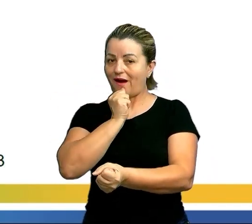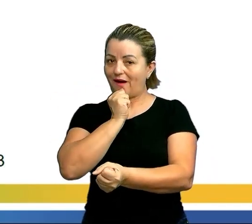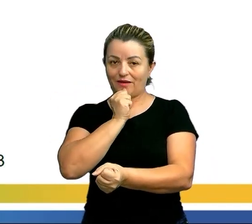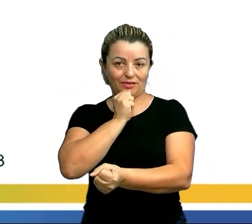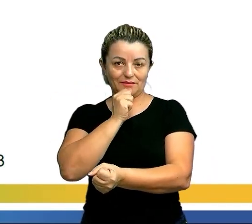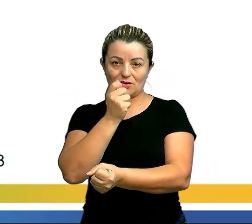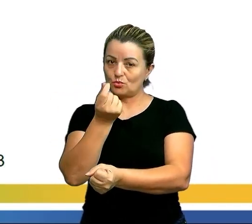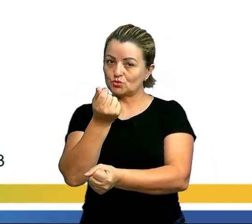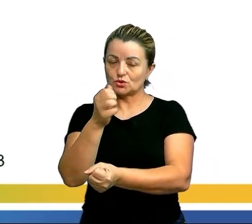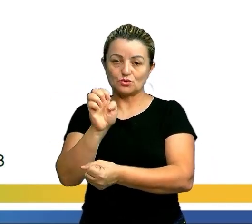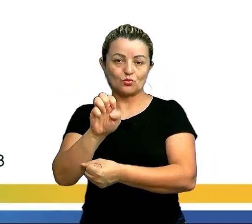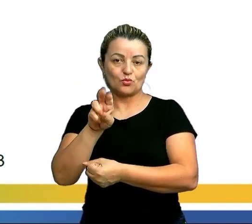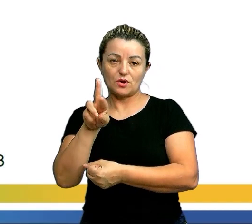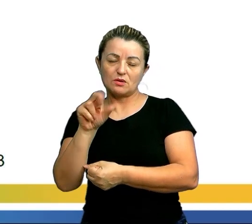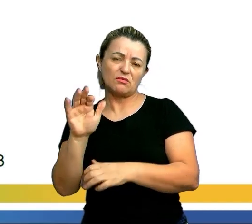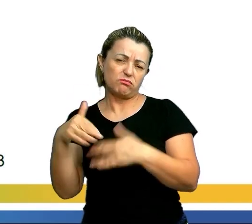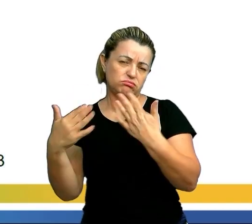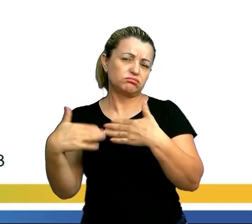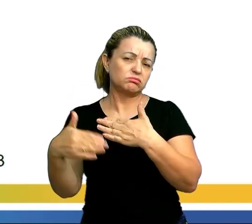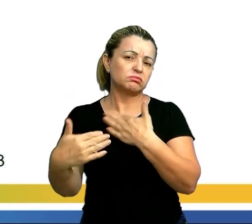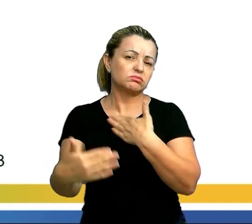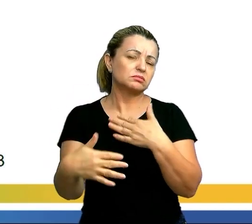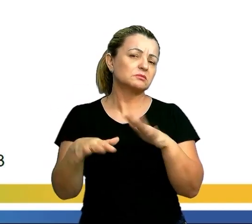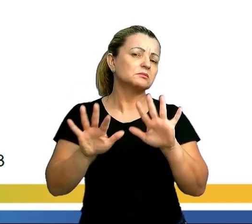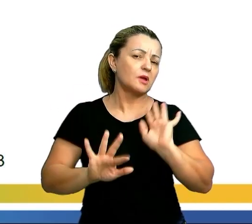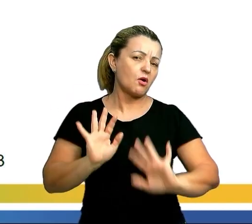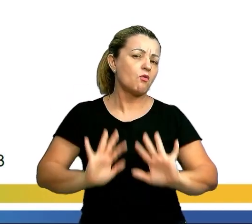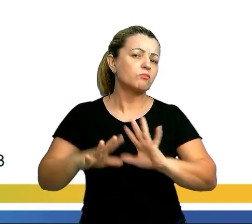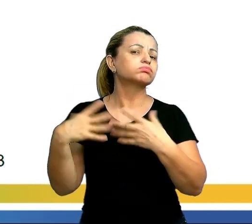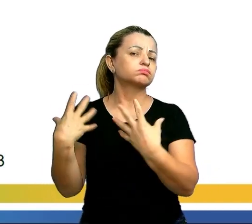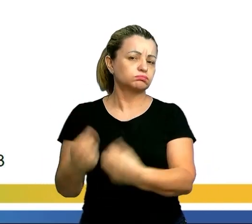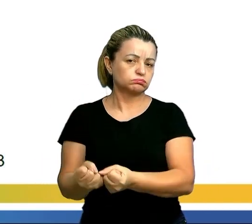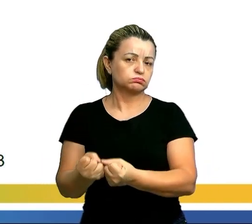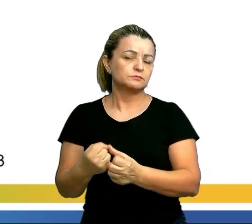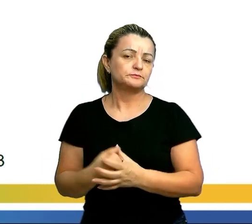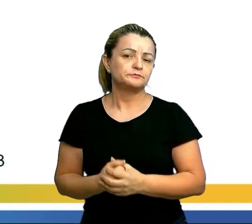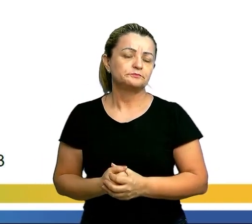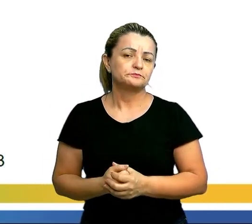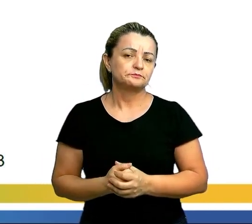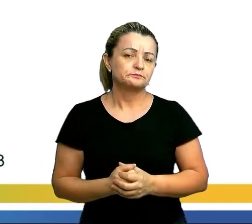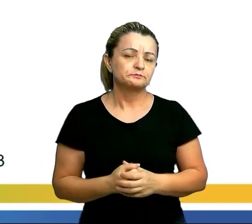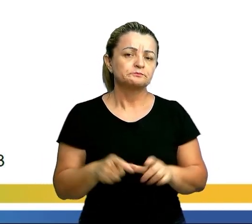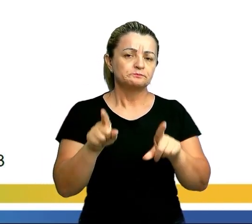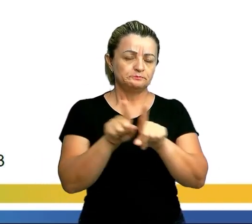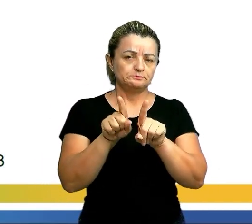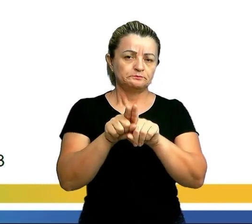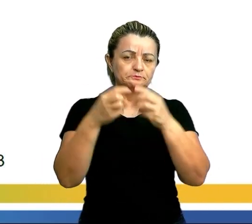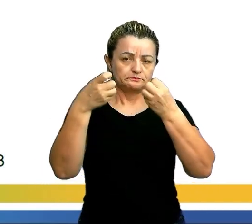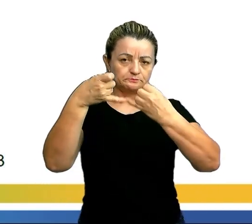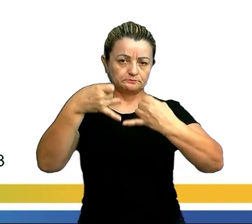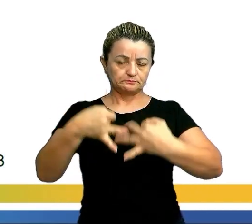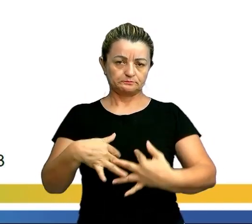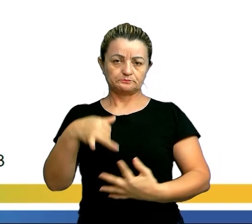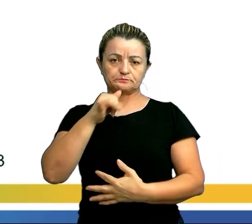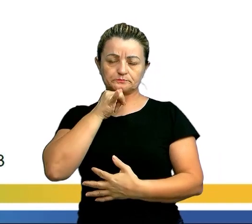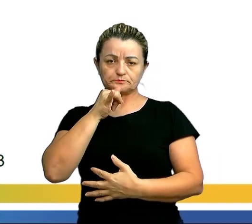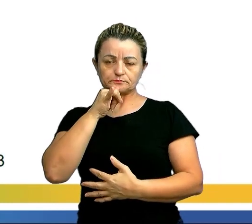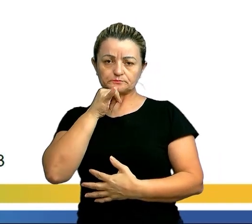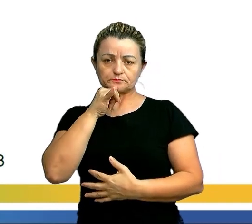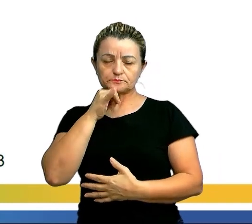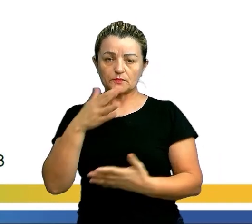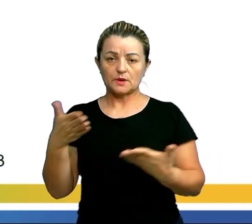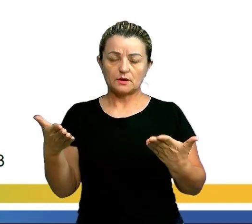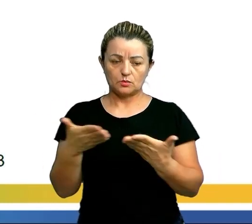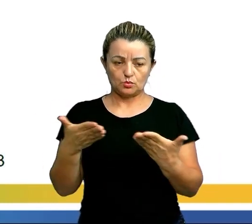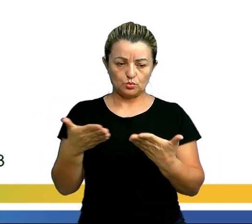o euro, né? Mas daqui a um tempo ela vai aderir sim. Aí a gente pode falar, por exemplo, num assunto bastante atual